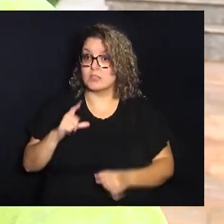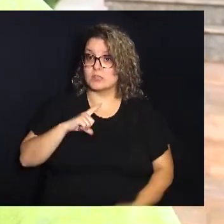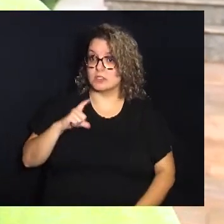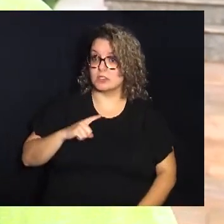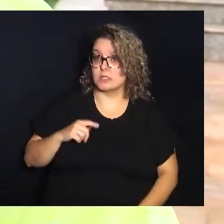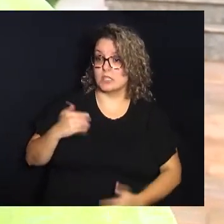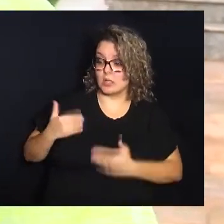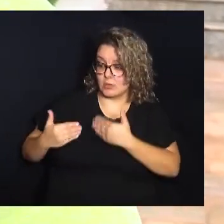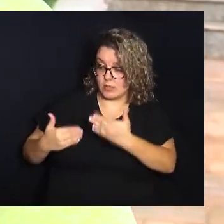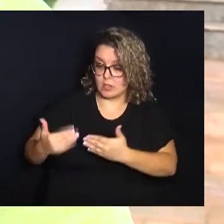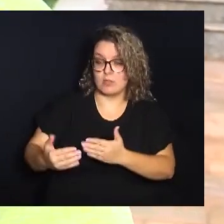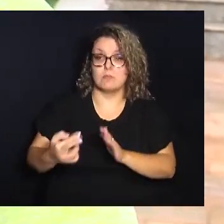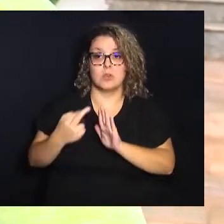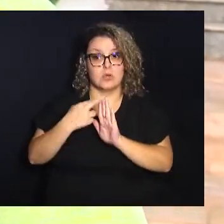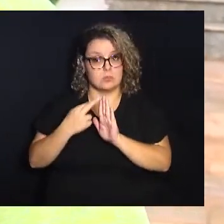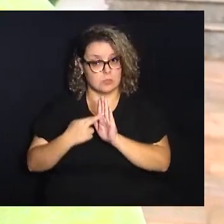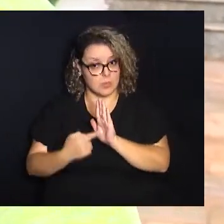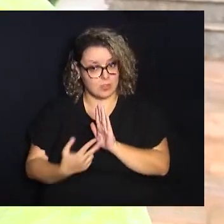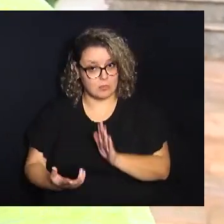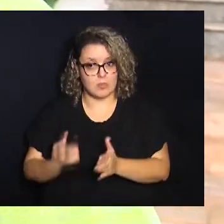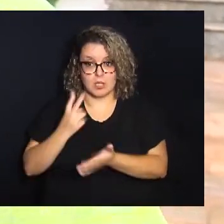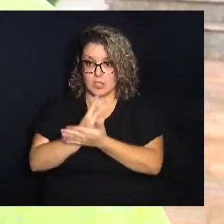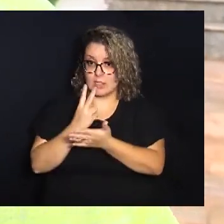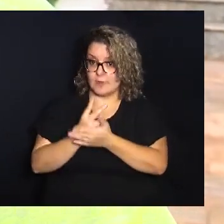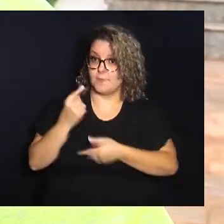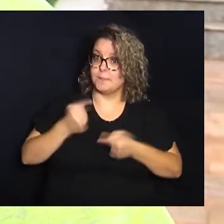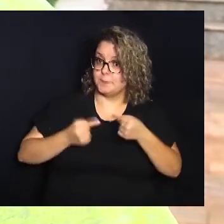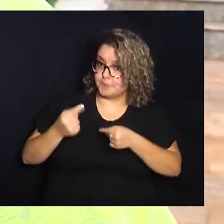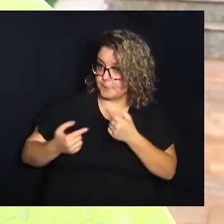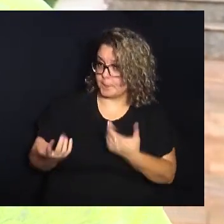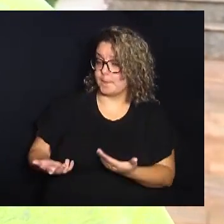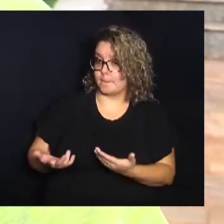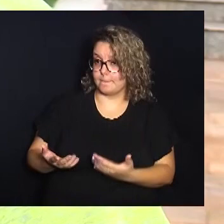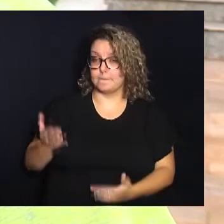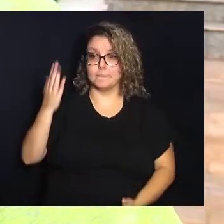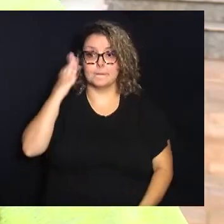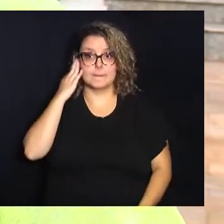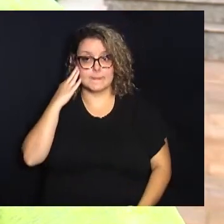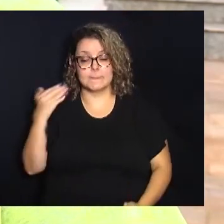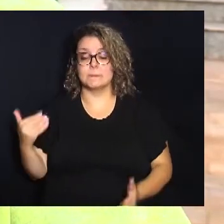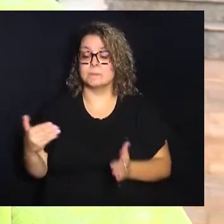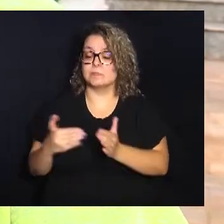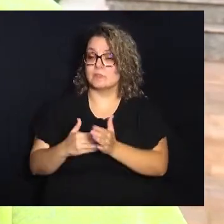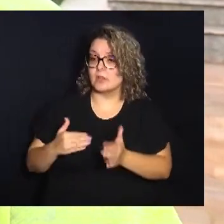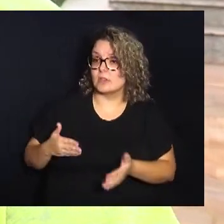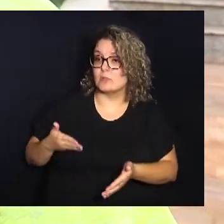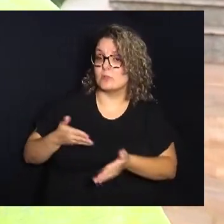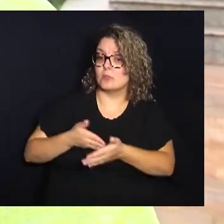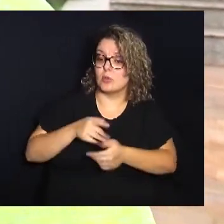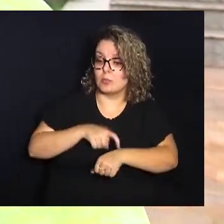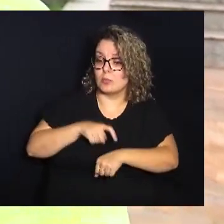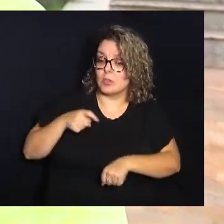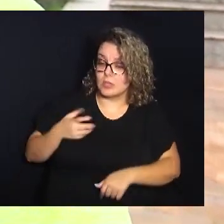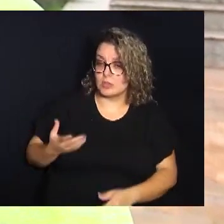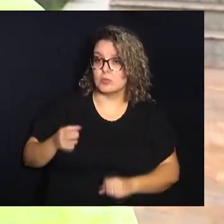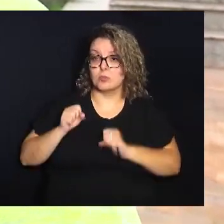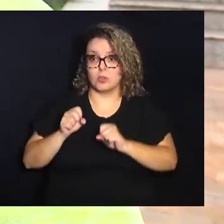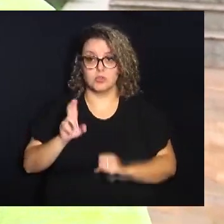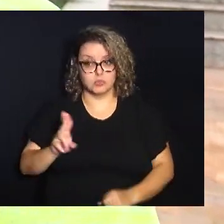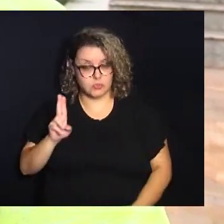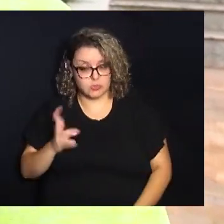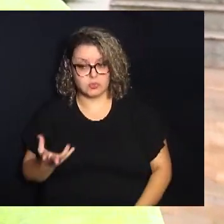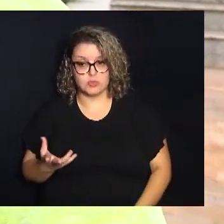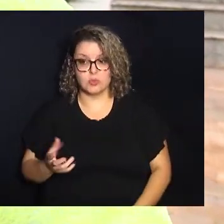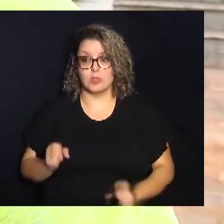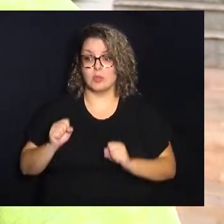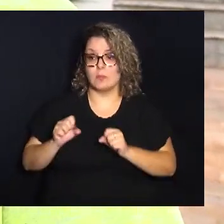faça tenha procedimento tenha regra e que isso seja constantemente discutido para saber até que ponto se aplicar e até que ponto